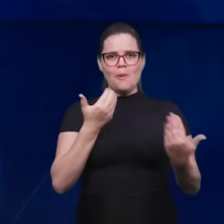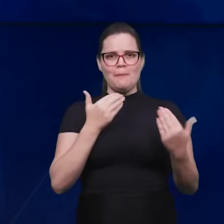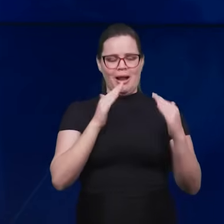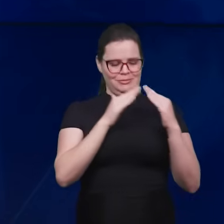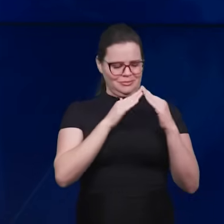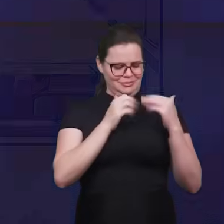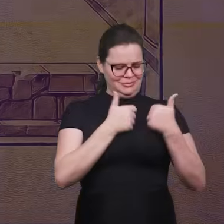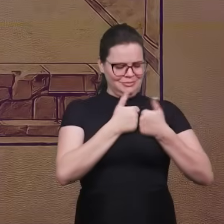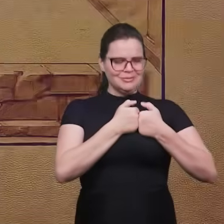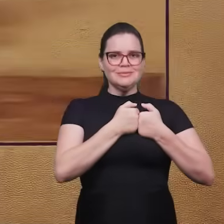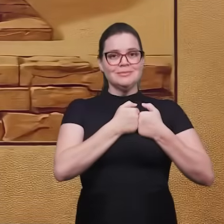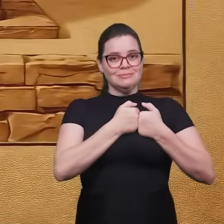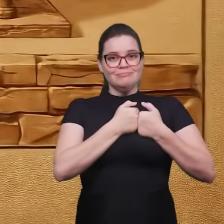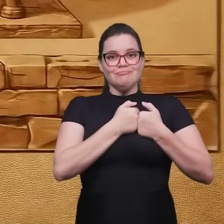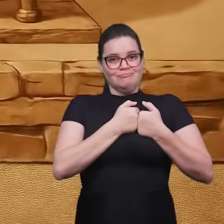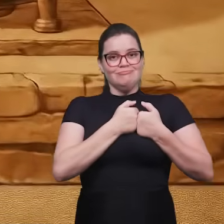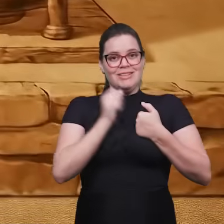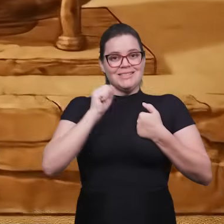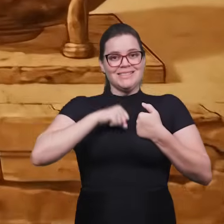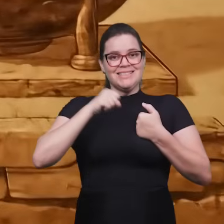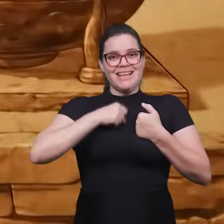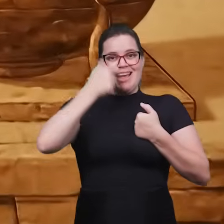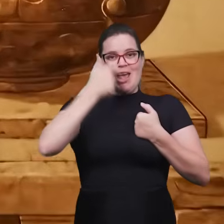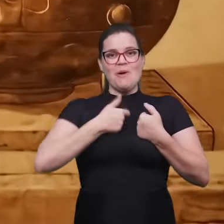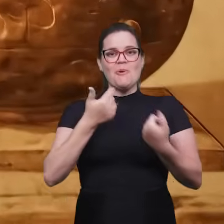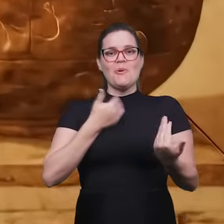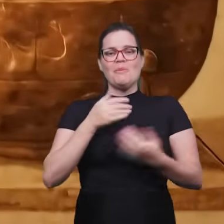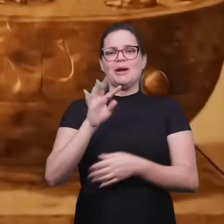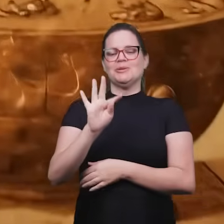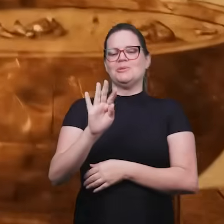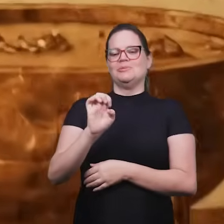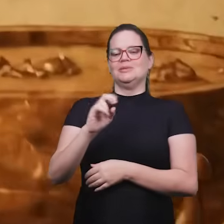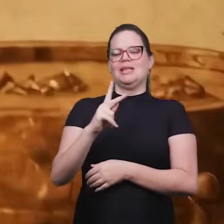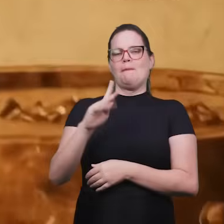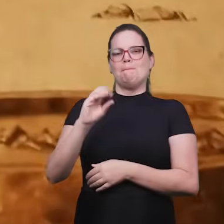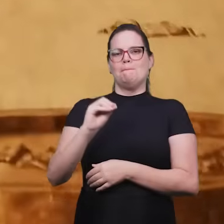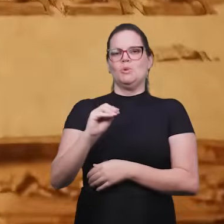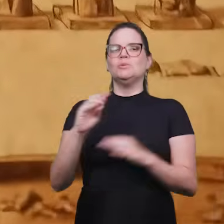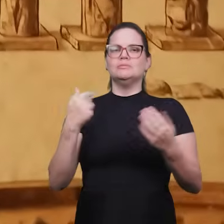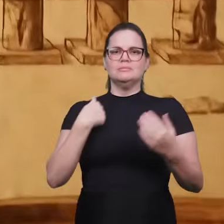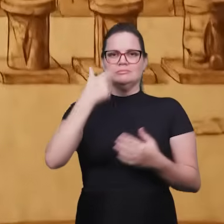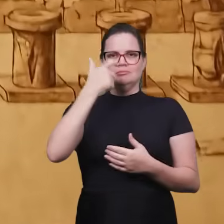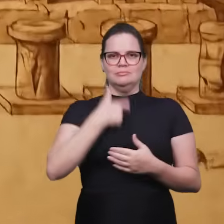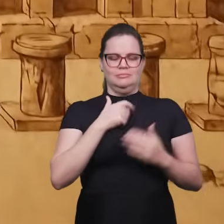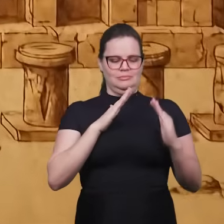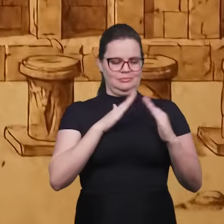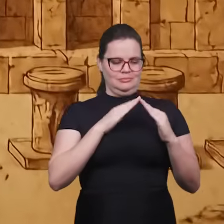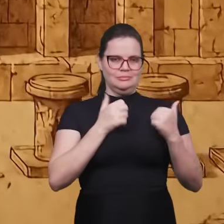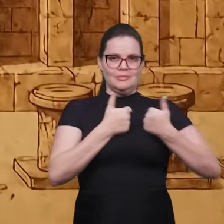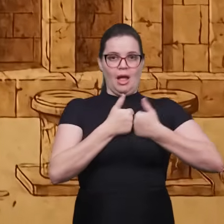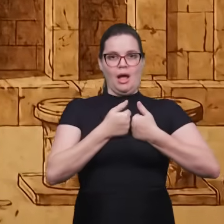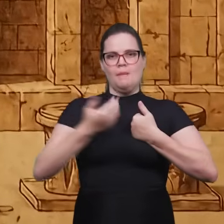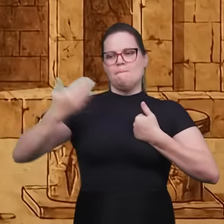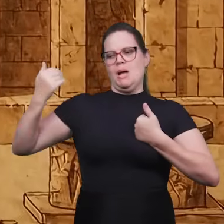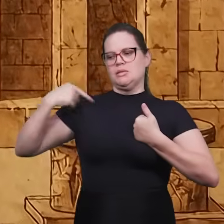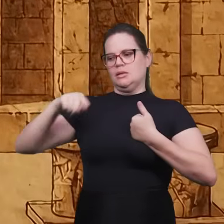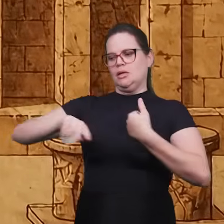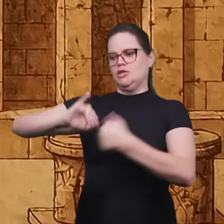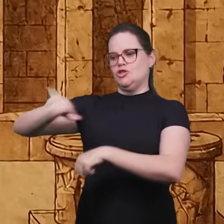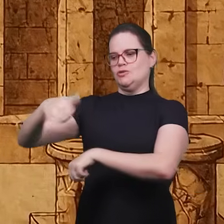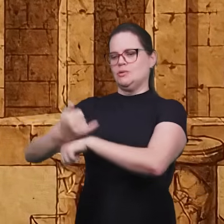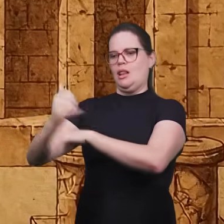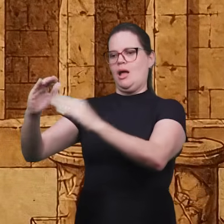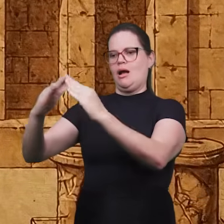um templo que foi construído na cidade de Jerusalém. Agora o Espírito Santo constrói um templo em